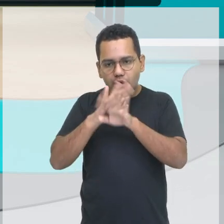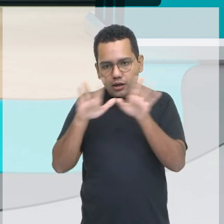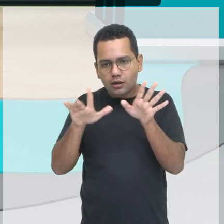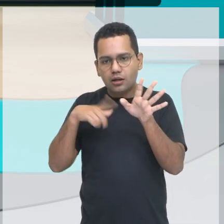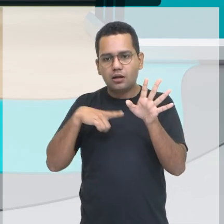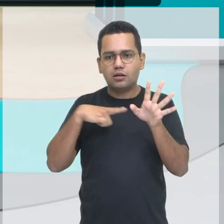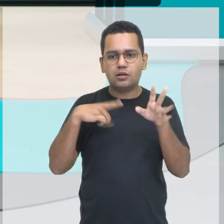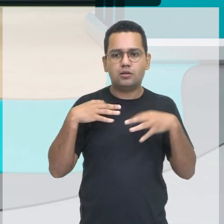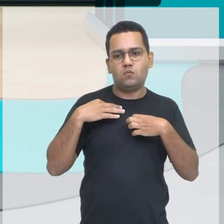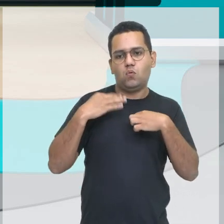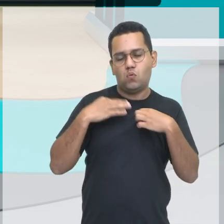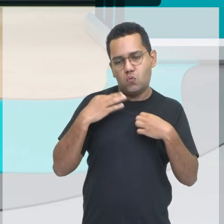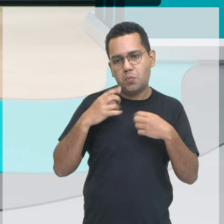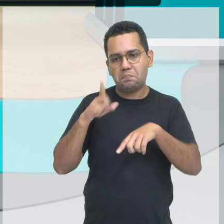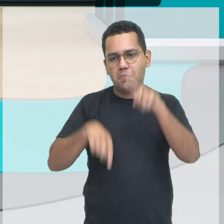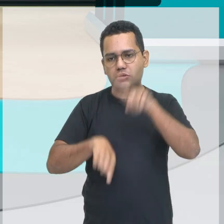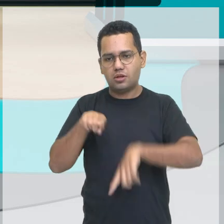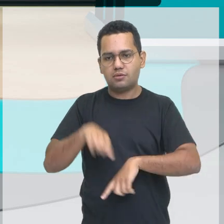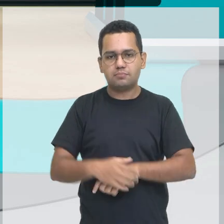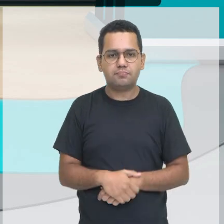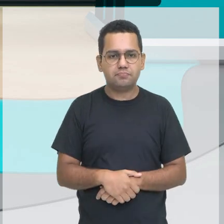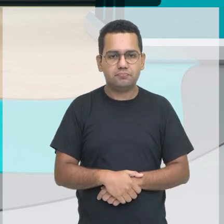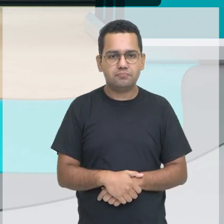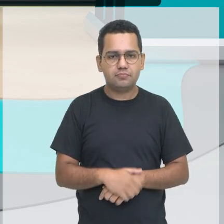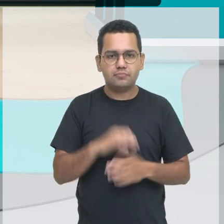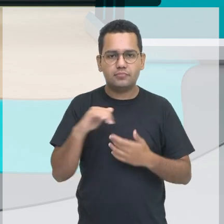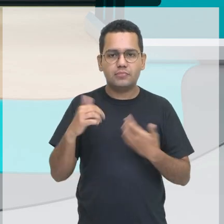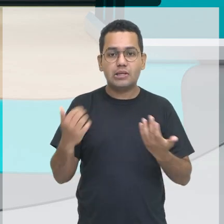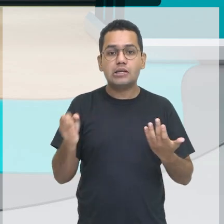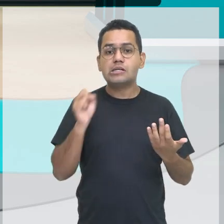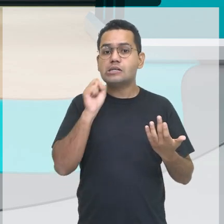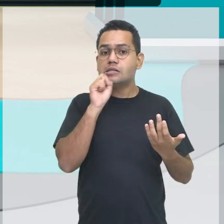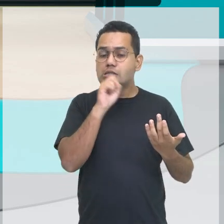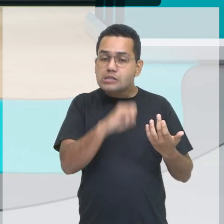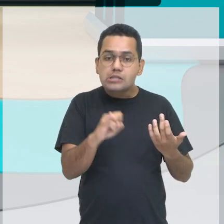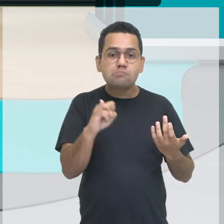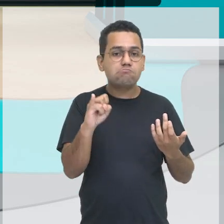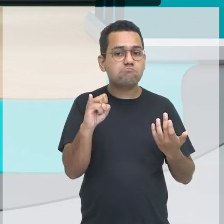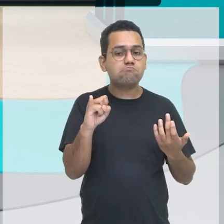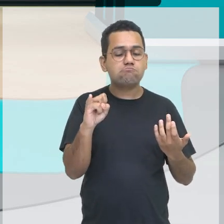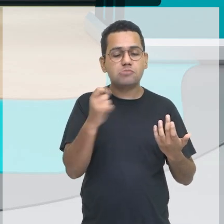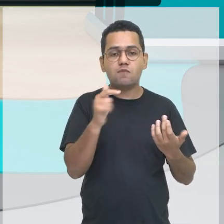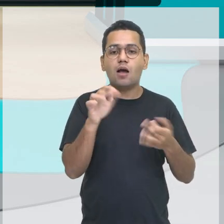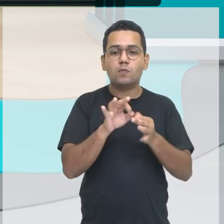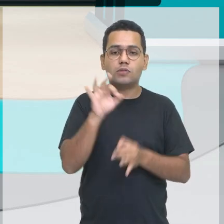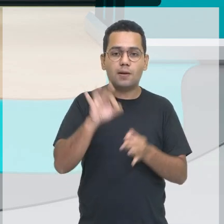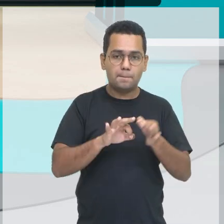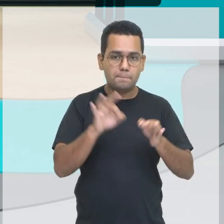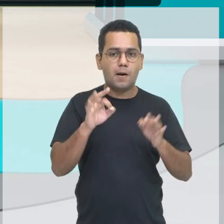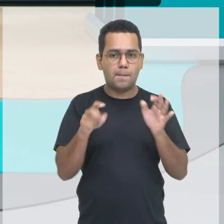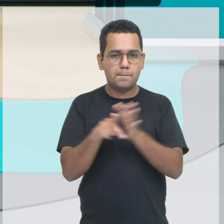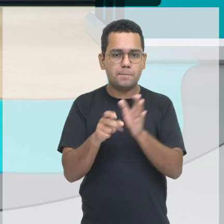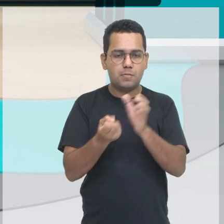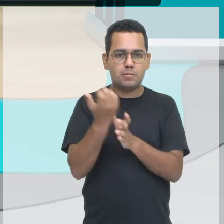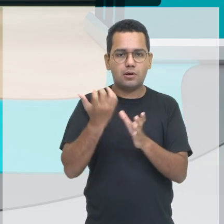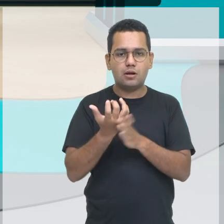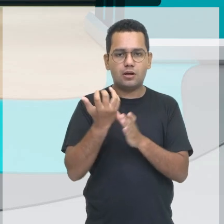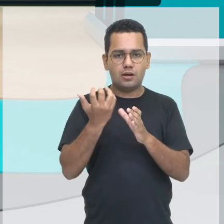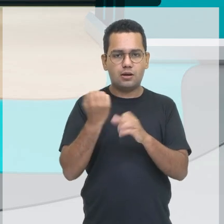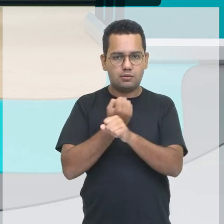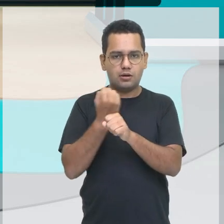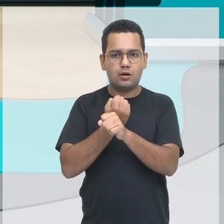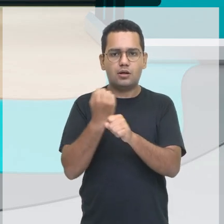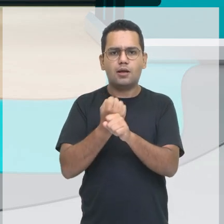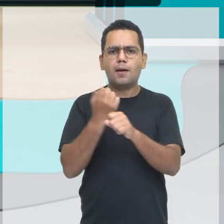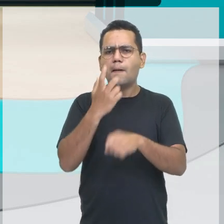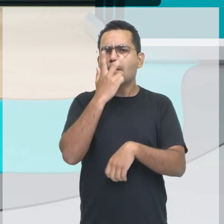e acessórios. Se não fosse o tamanho de suas esculturas, elas seriam facilmente confundidas